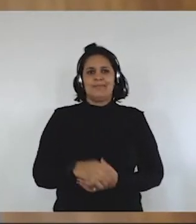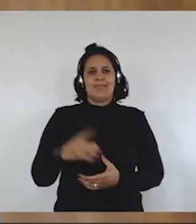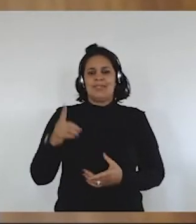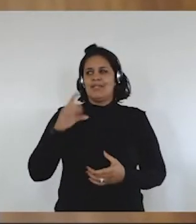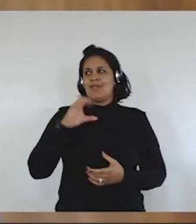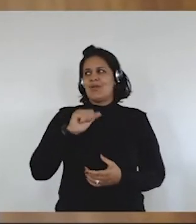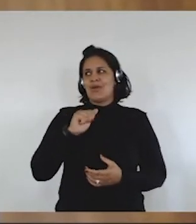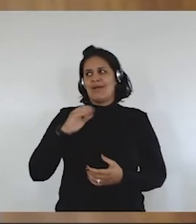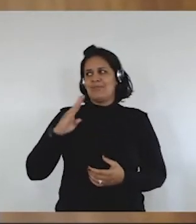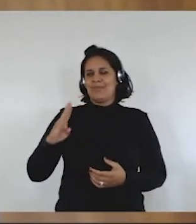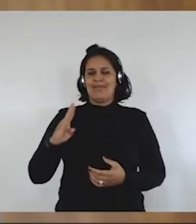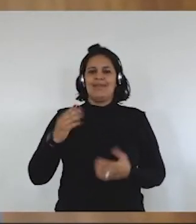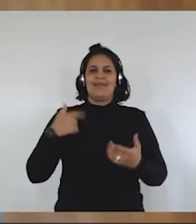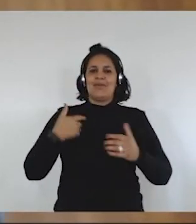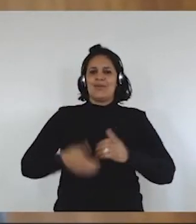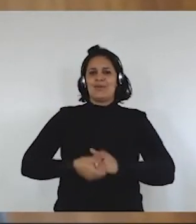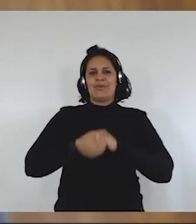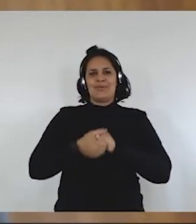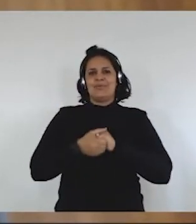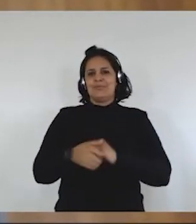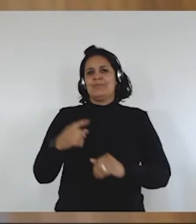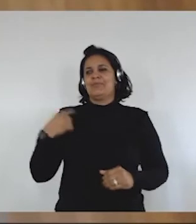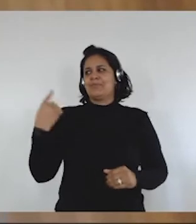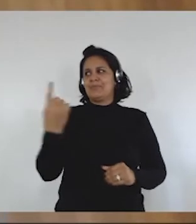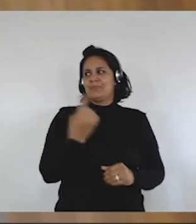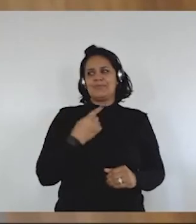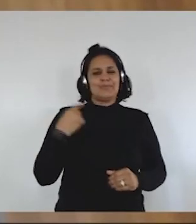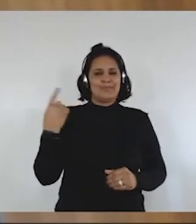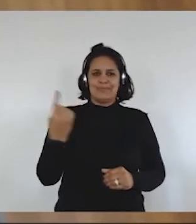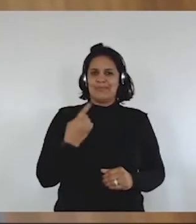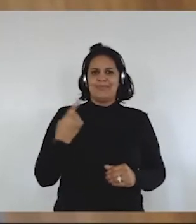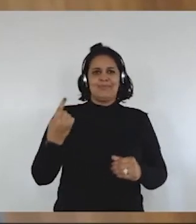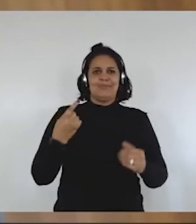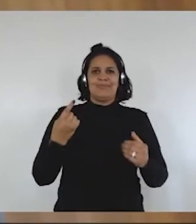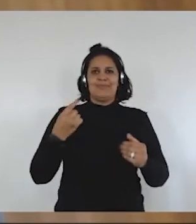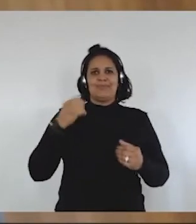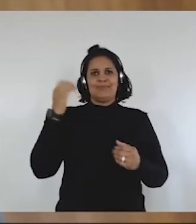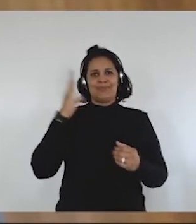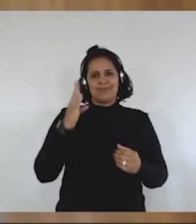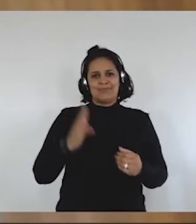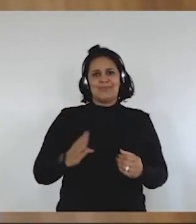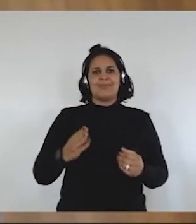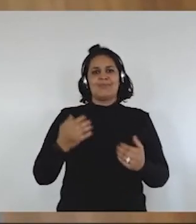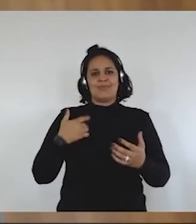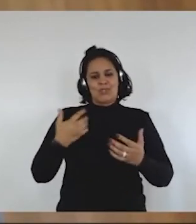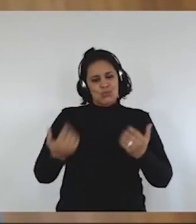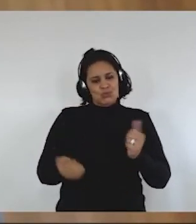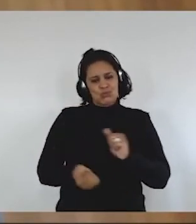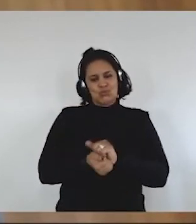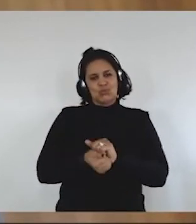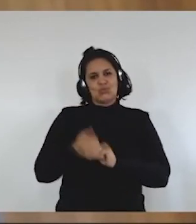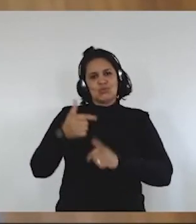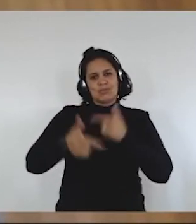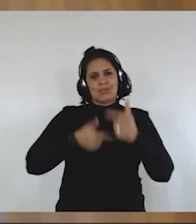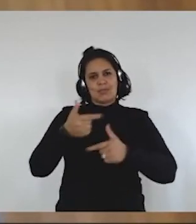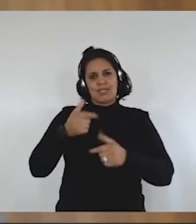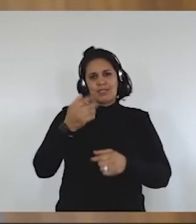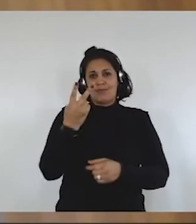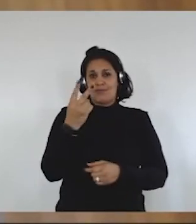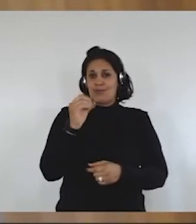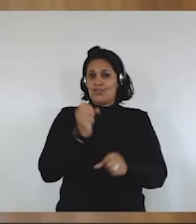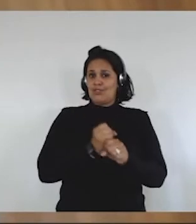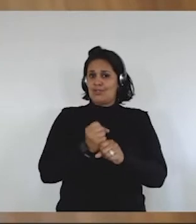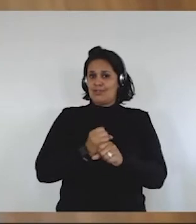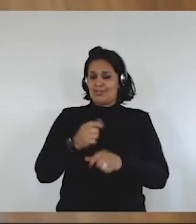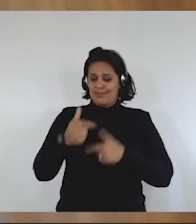Advogados do Brasil. Eu cumprimento toda a advocacia brasileira, a qual pertenço com muito orgulho, completando 20 anos de exercício da